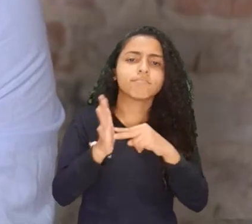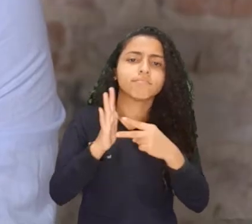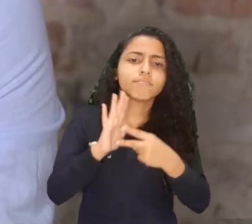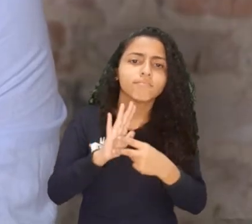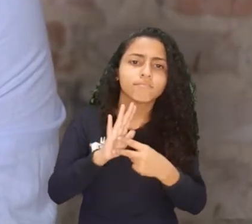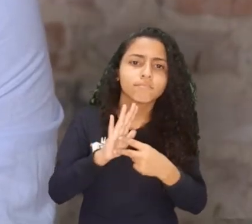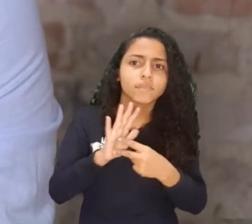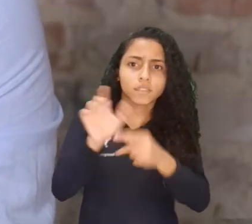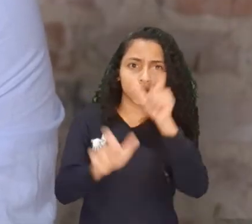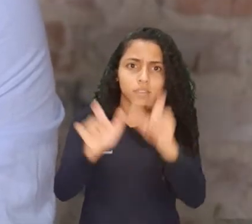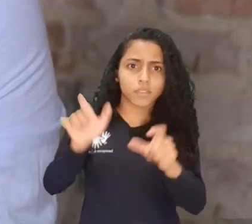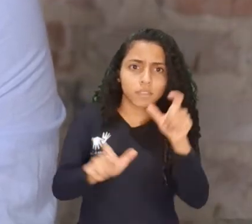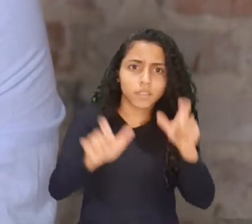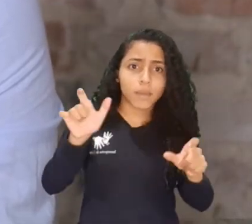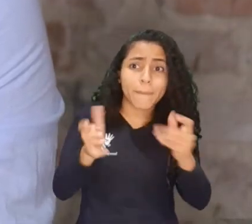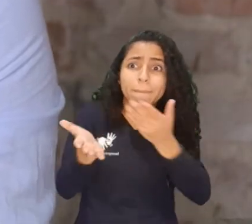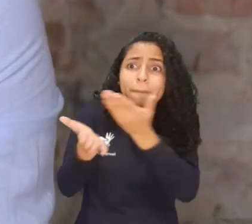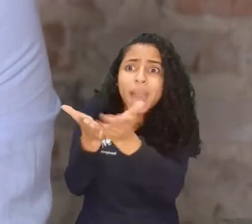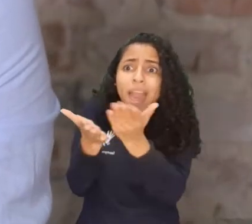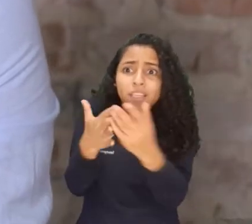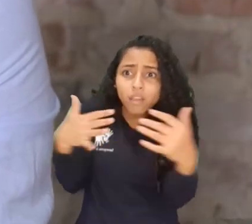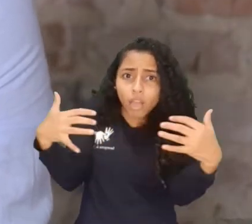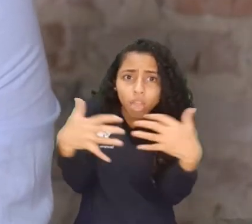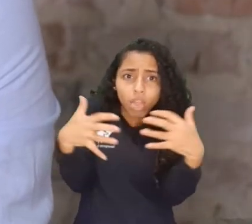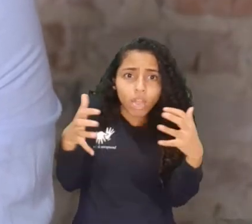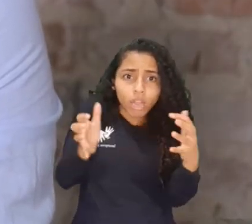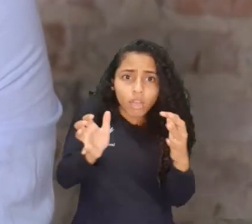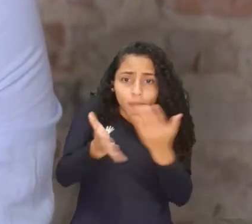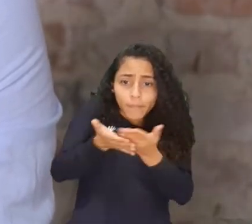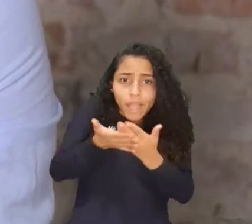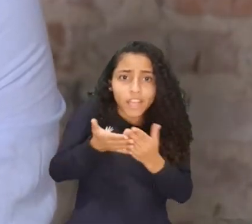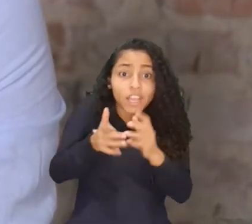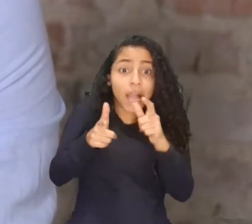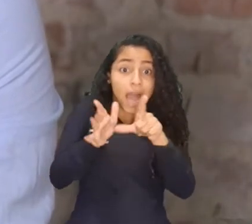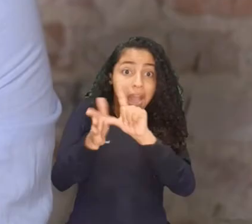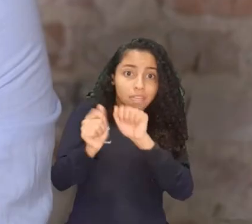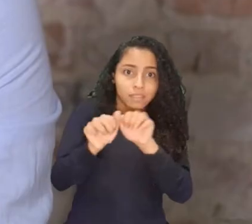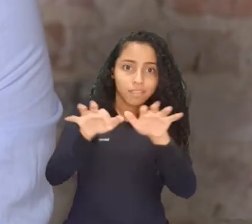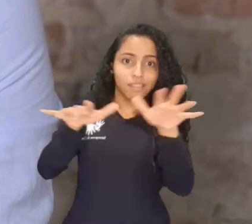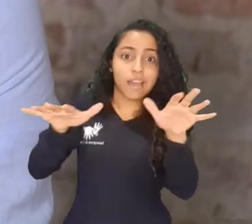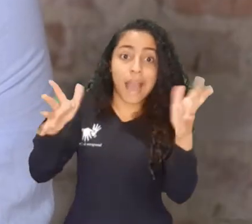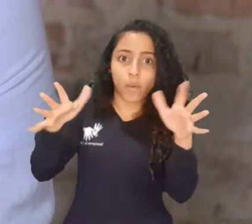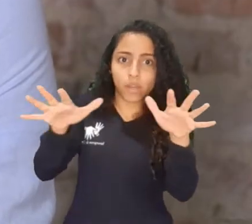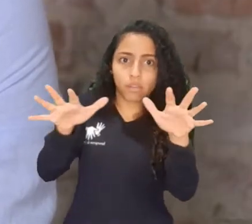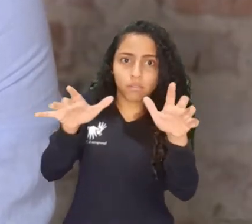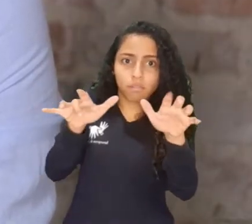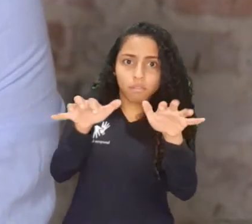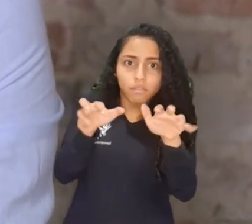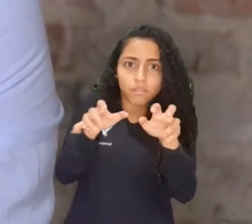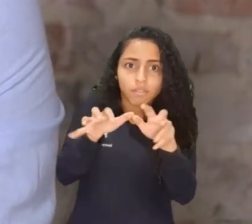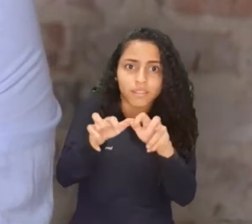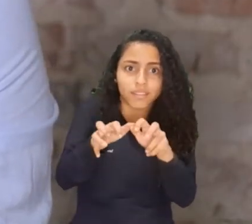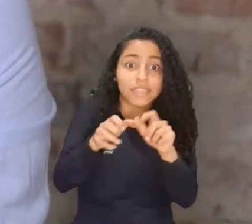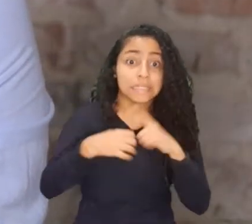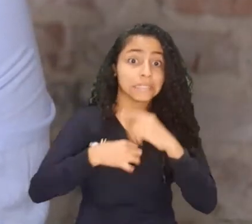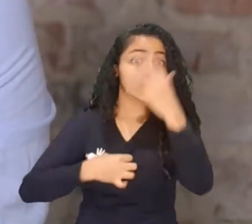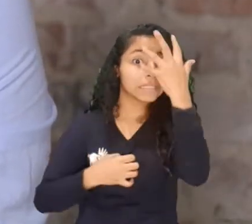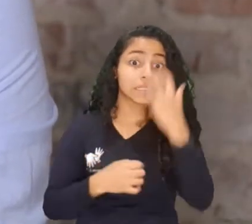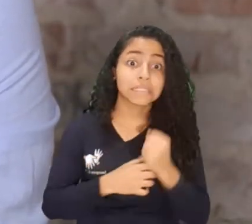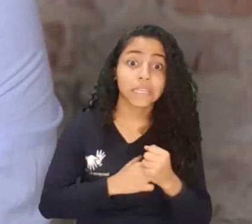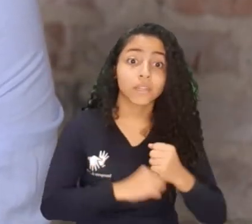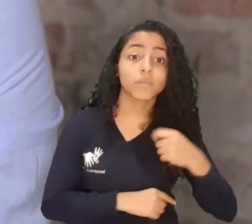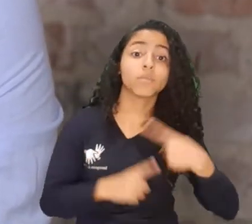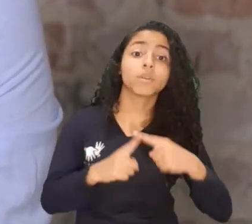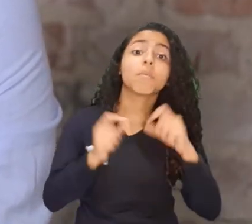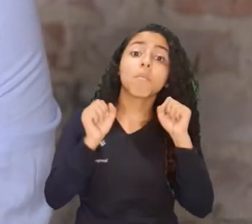estão perdendo área onde elas anteriormente ocupavam e viviam. E isso tem consequências sérias, porque pode levar, como eu